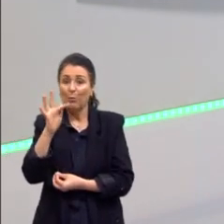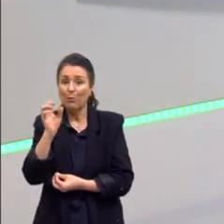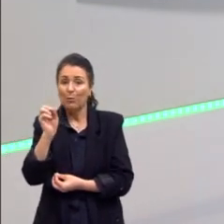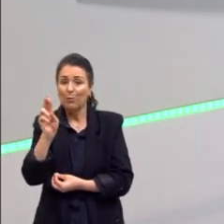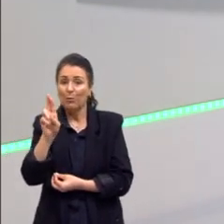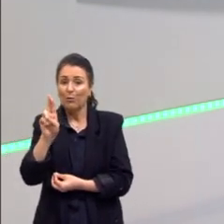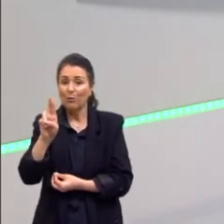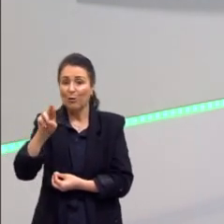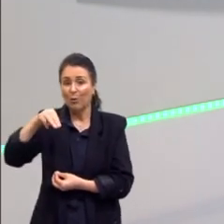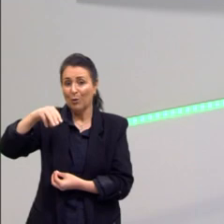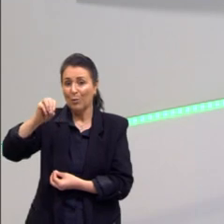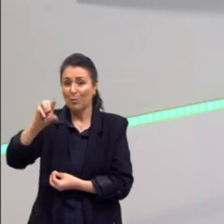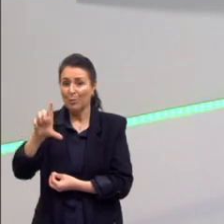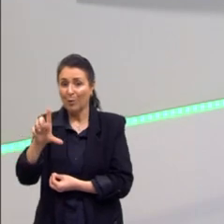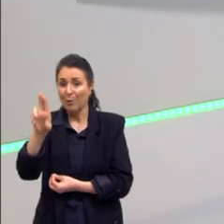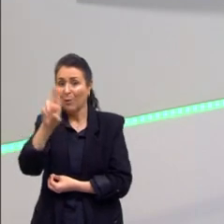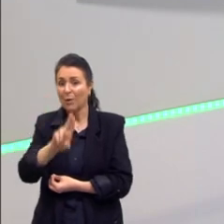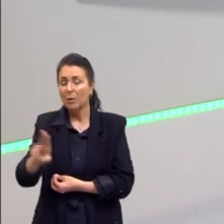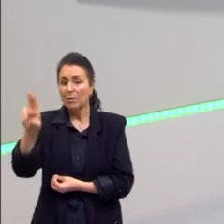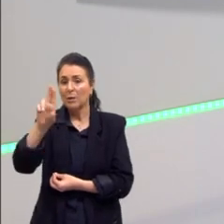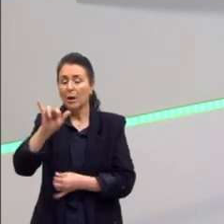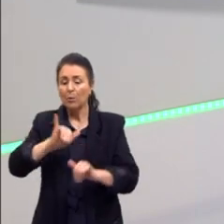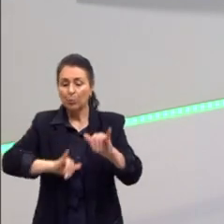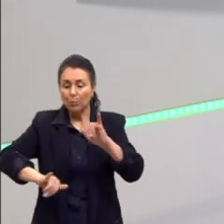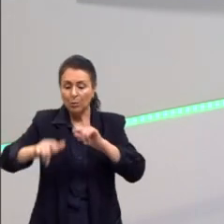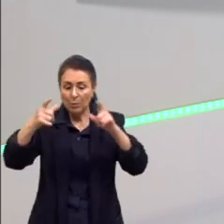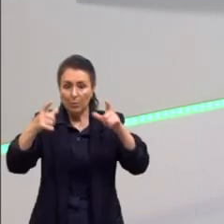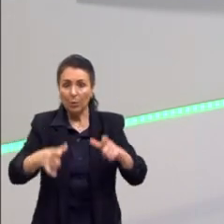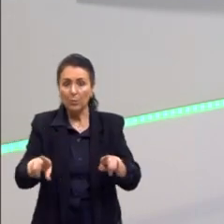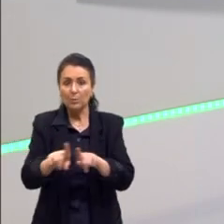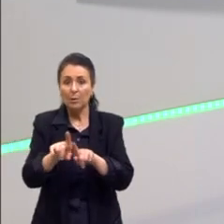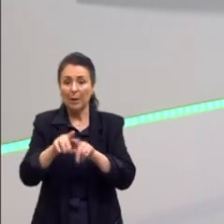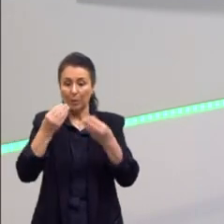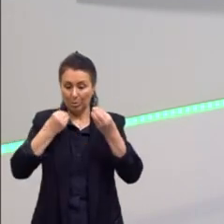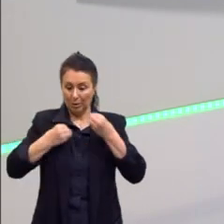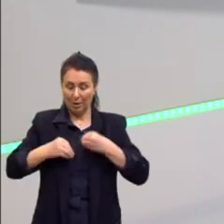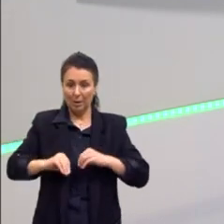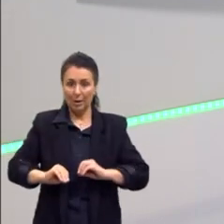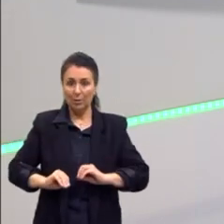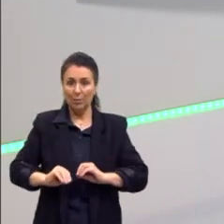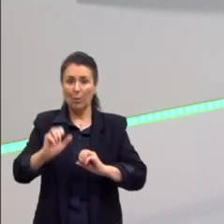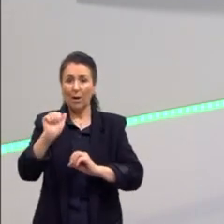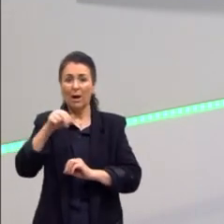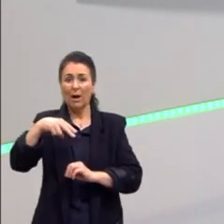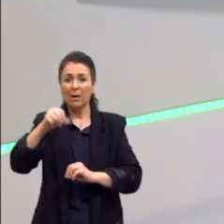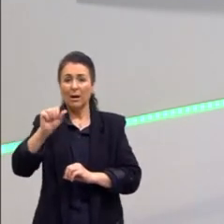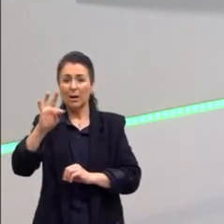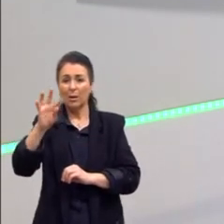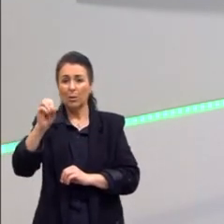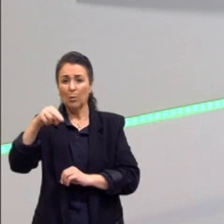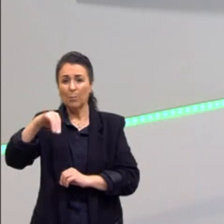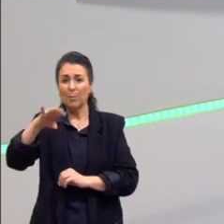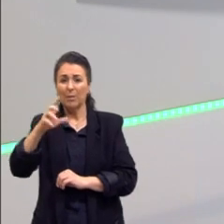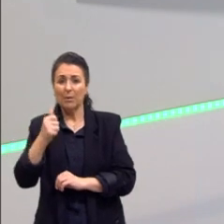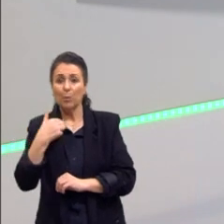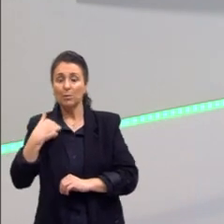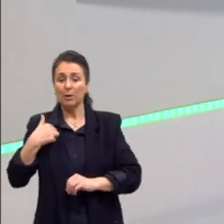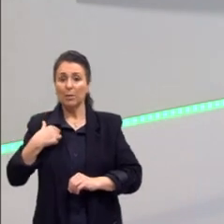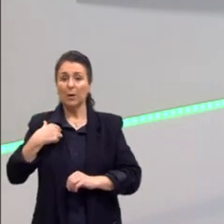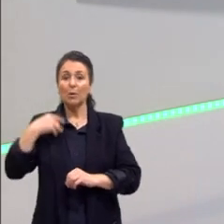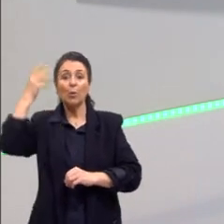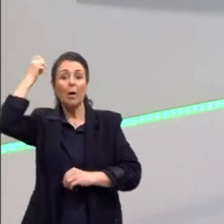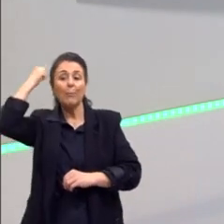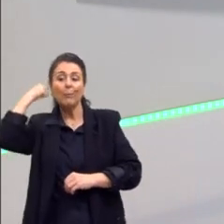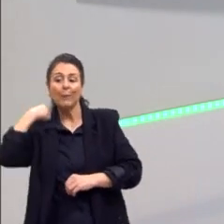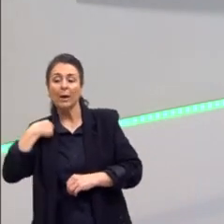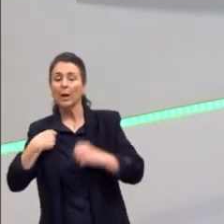agente formaldeído aquele composto que é utilizado nos Laboratórios de anatomia nos cabelos aí para alisar o cabelo também na